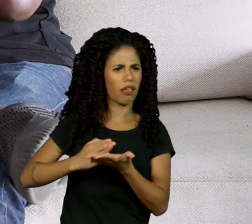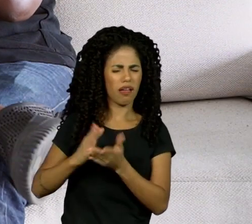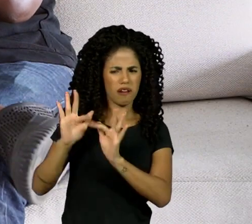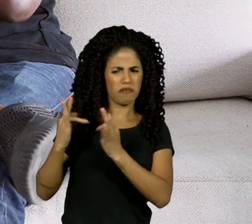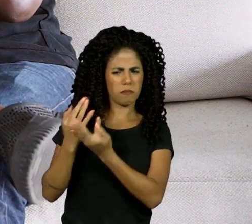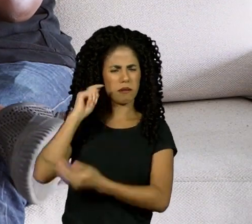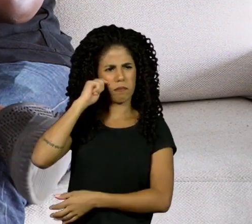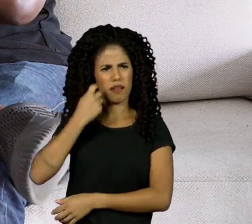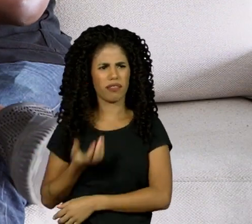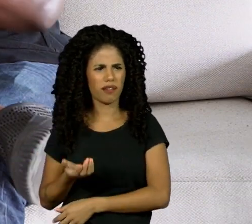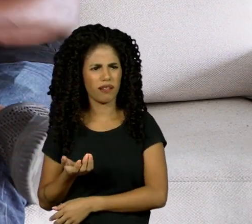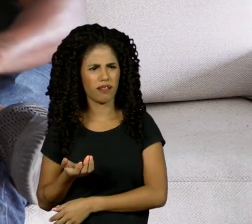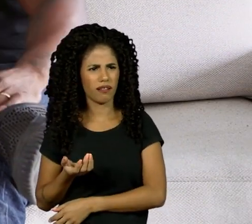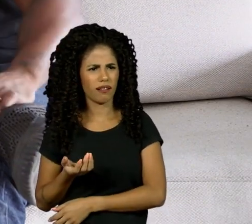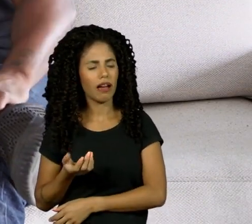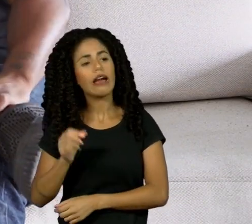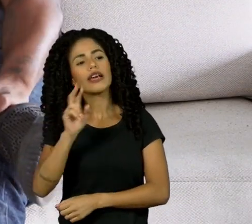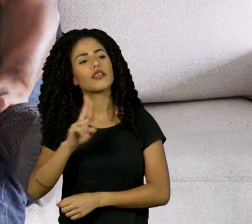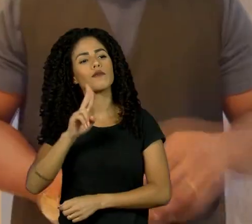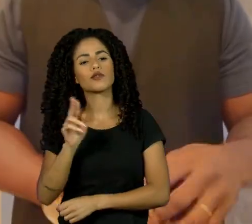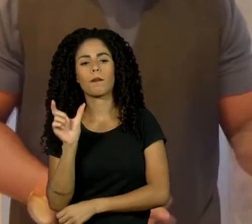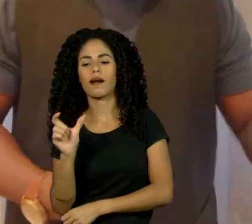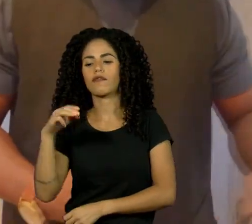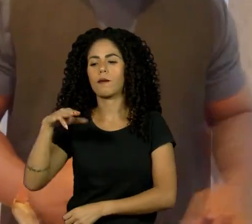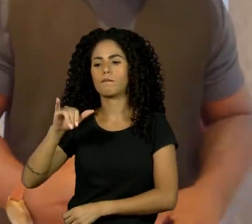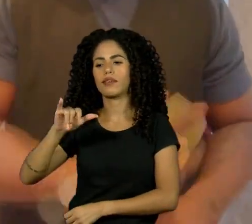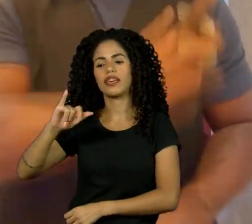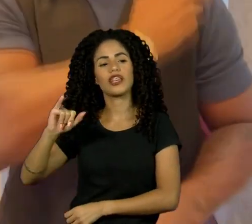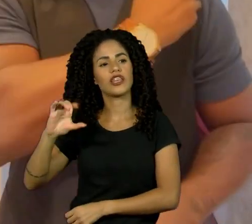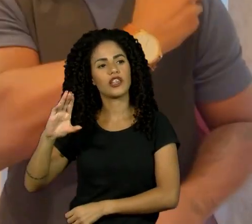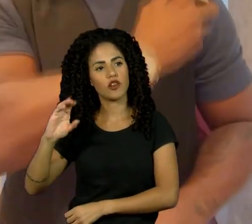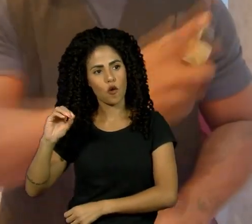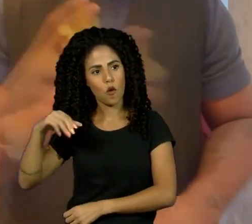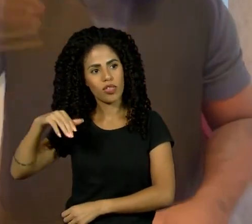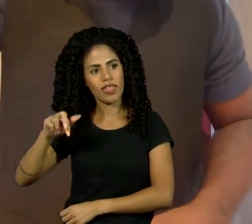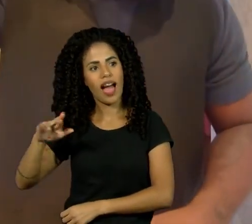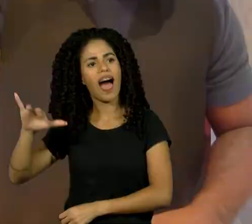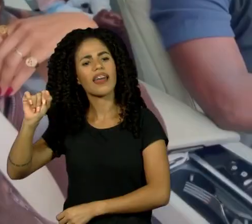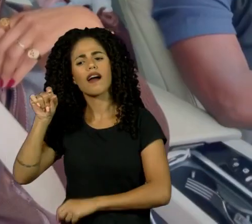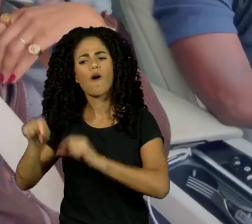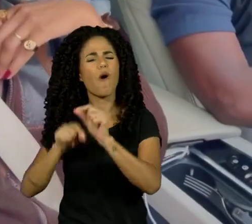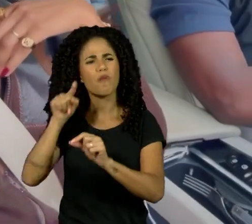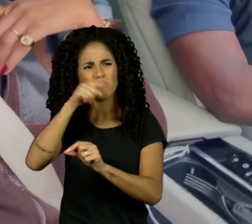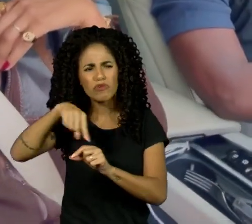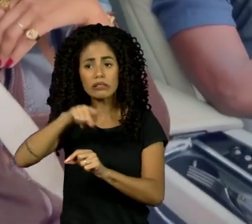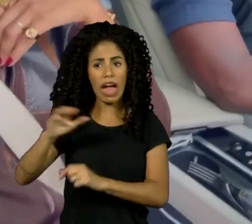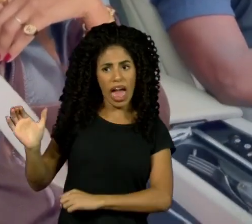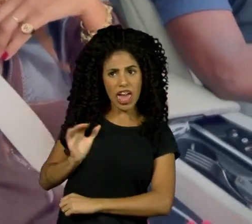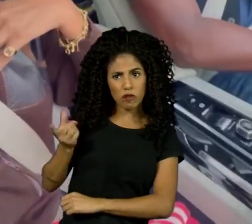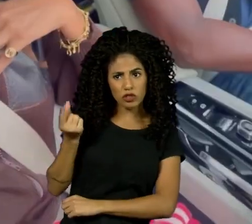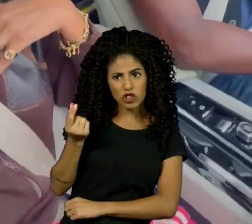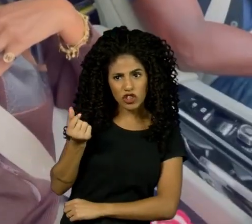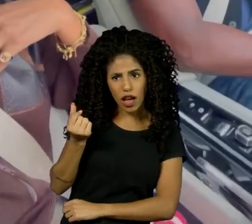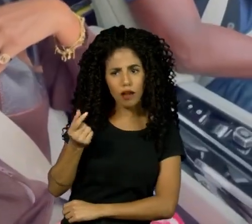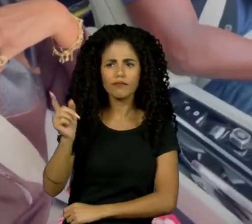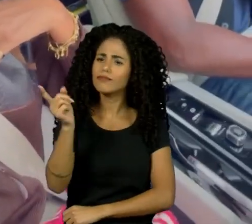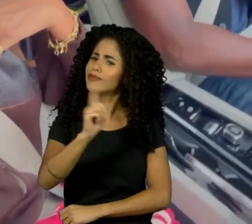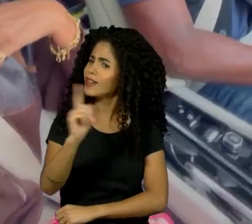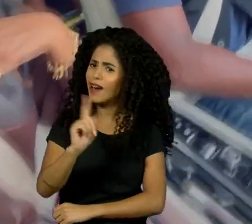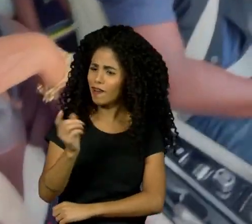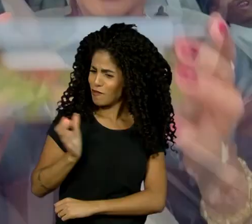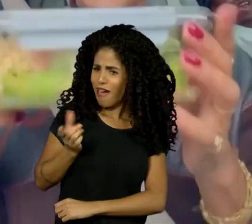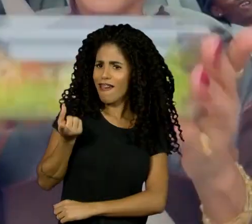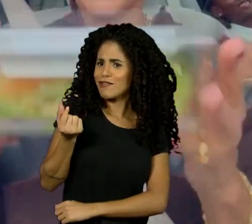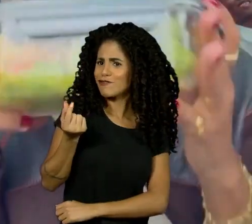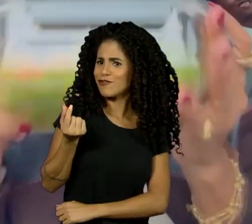preta e depois o milionário. E a gente começou a pensar, não precisa ser rico de dinheiro, milionário de dinheiro. A gente